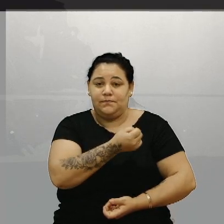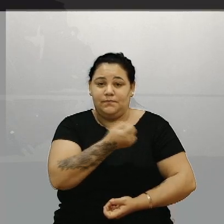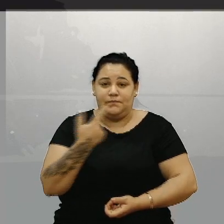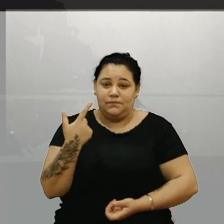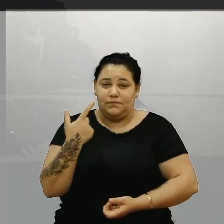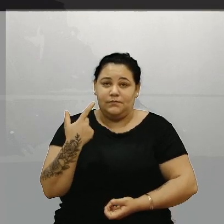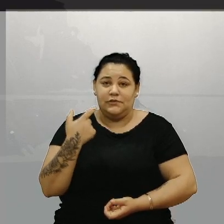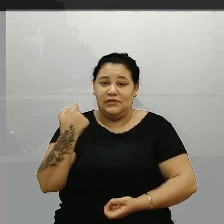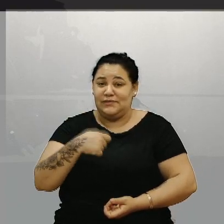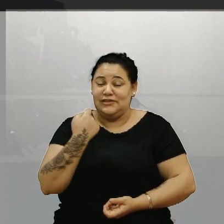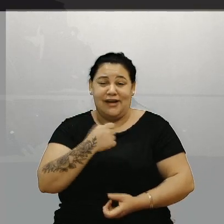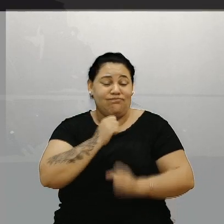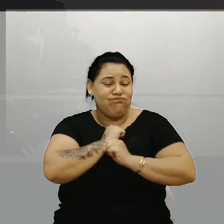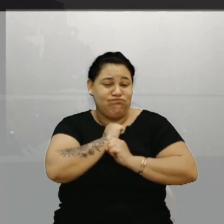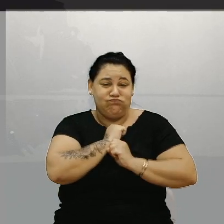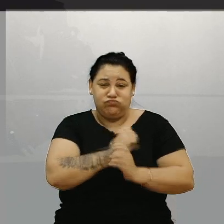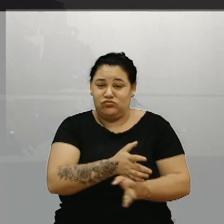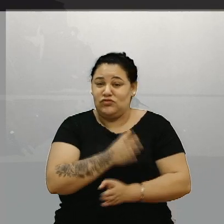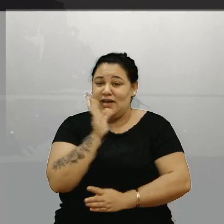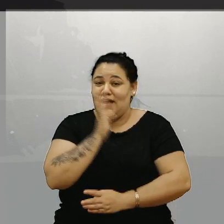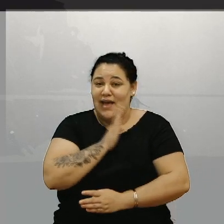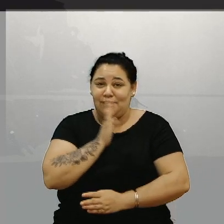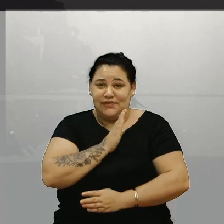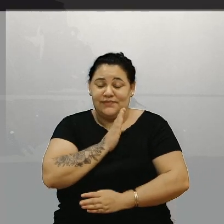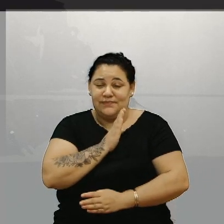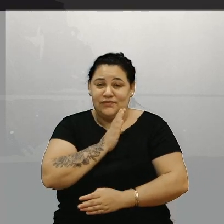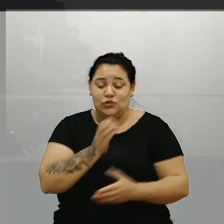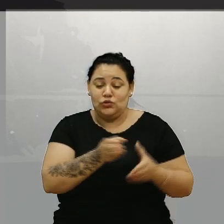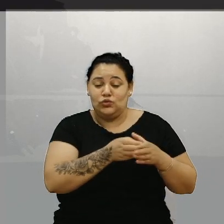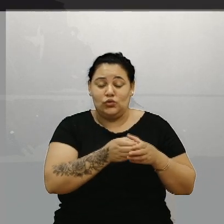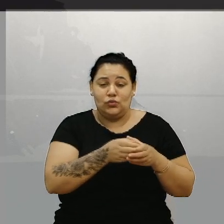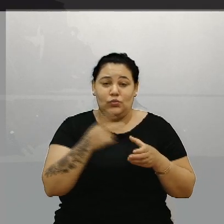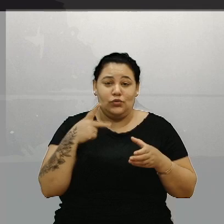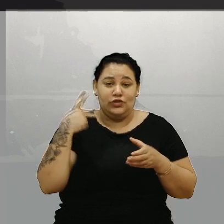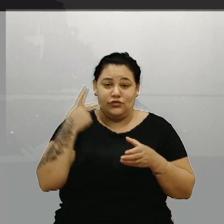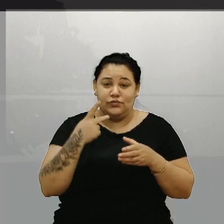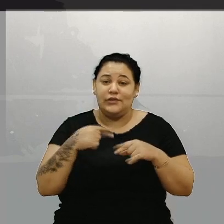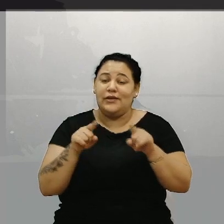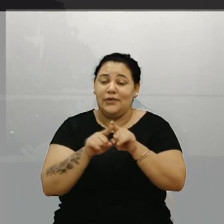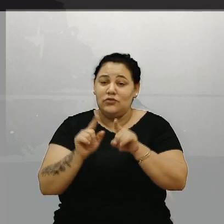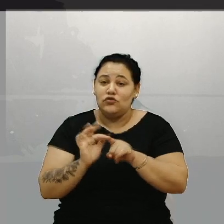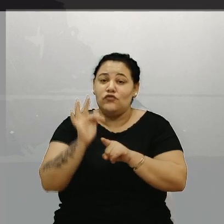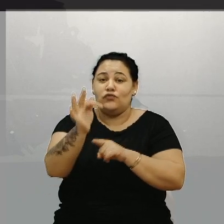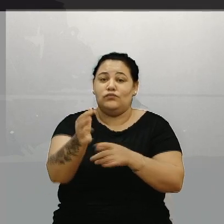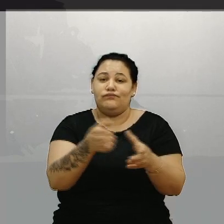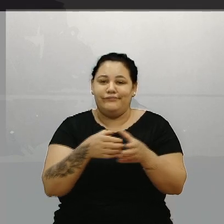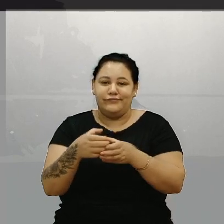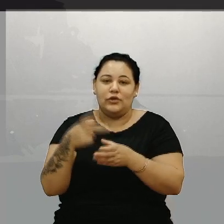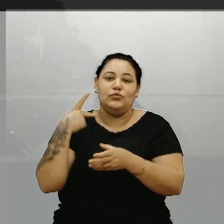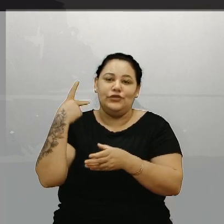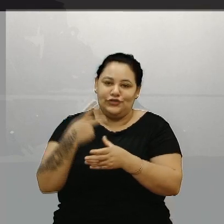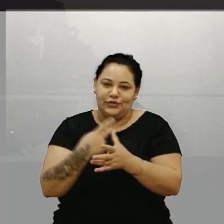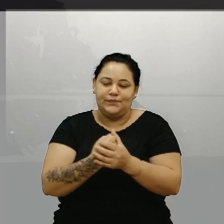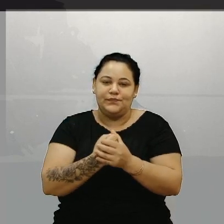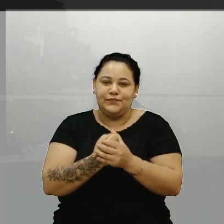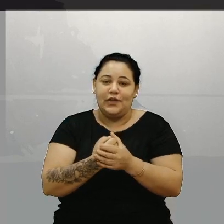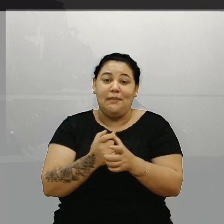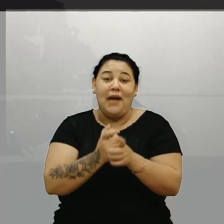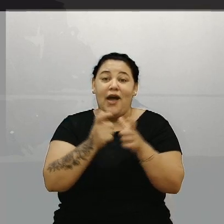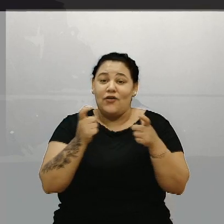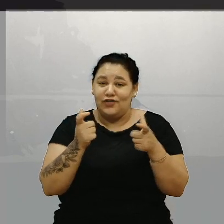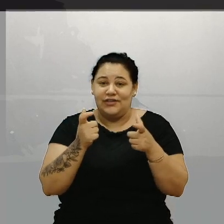ações imediatas da atual gestão e de futuras administrações. A maioria das